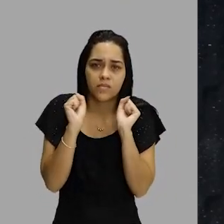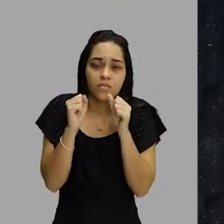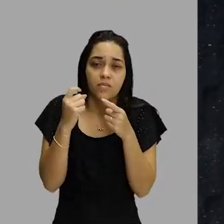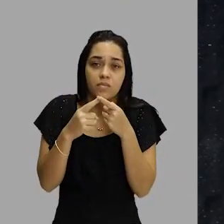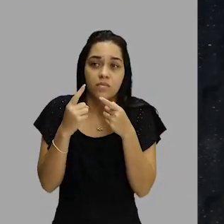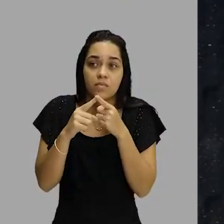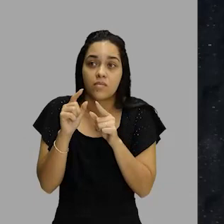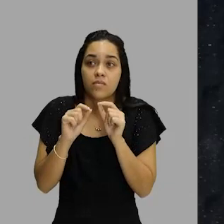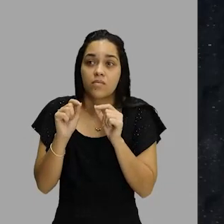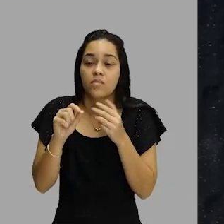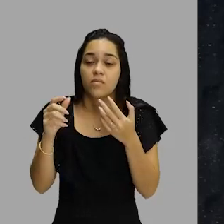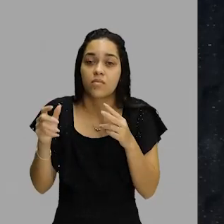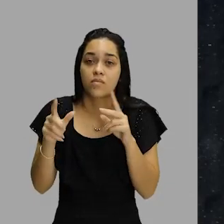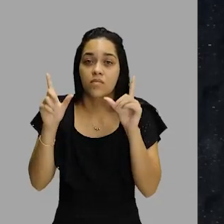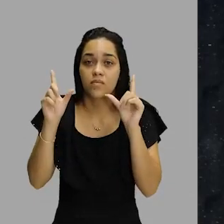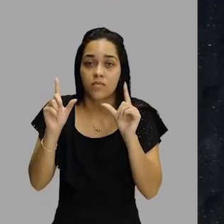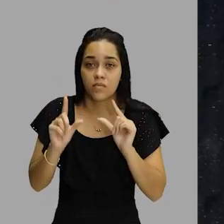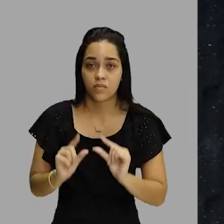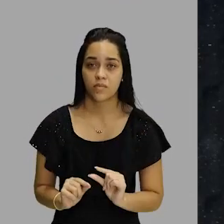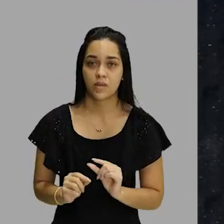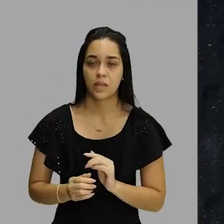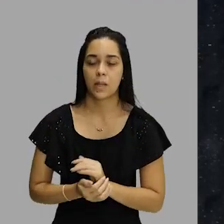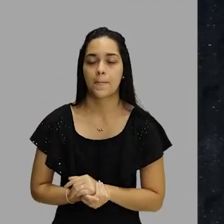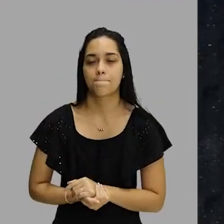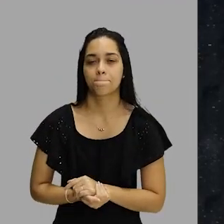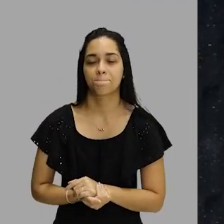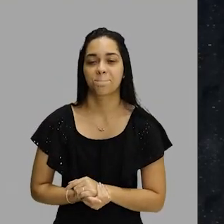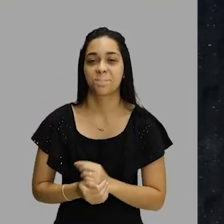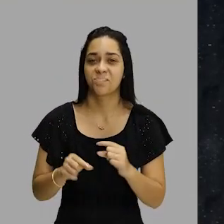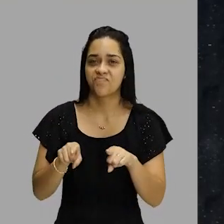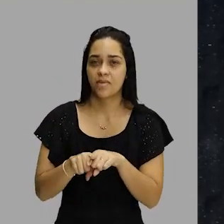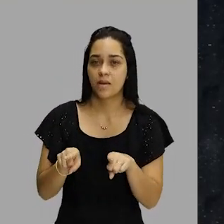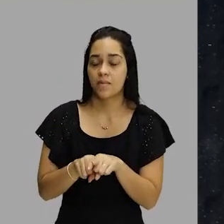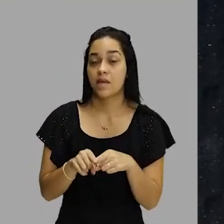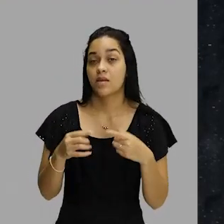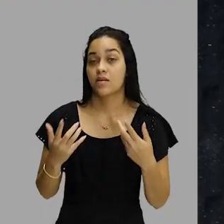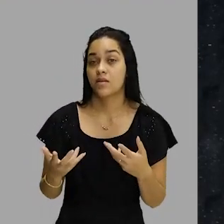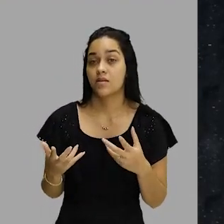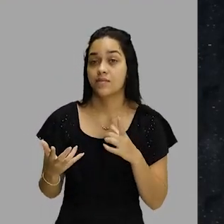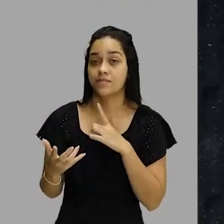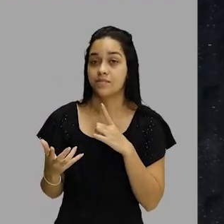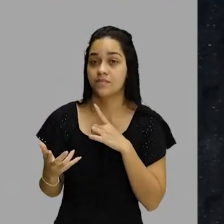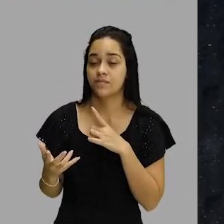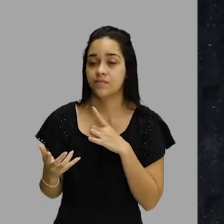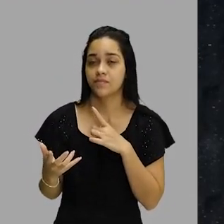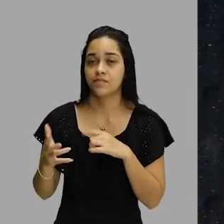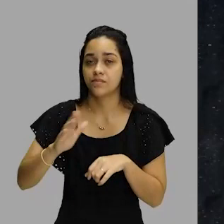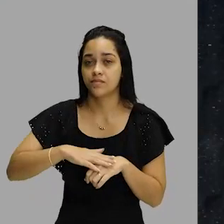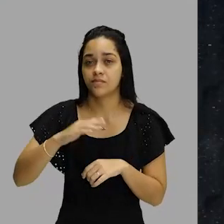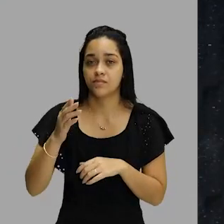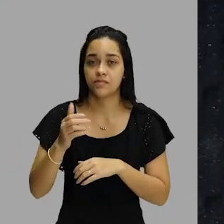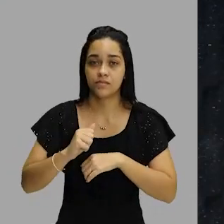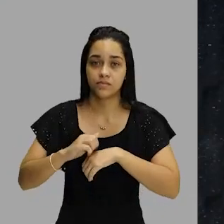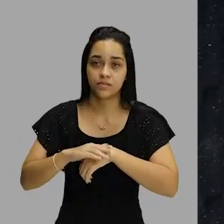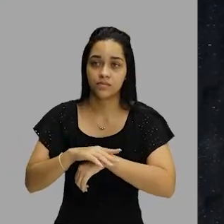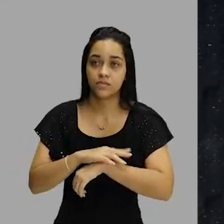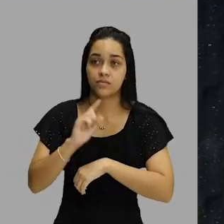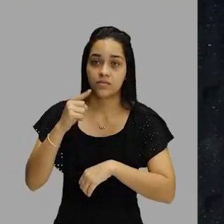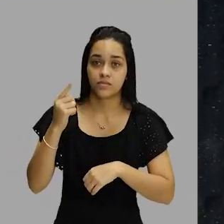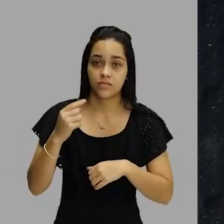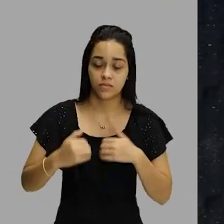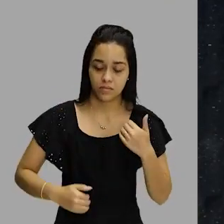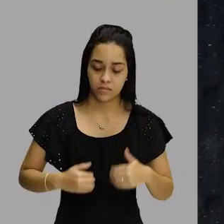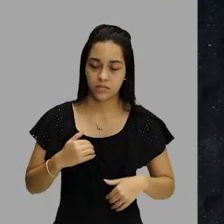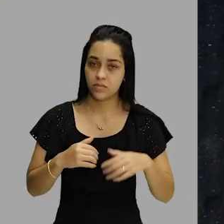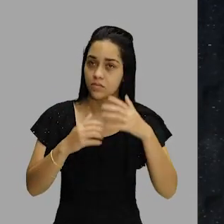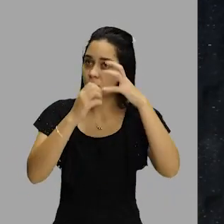a circulação, ela diminuiu, né? Até mesmo para poder manter maior circulação nos órgãos vitais,